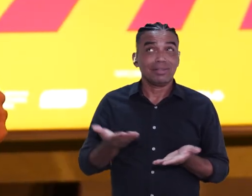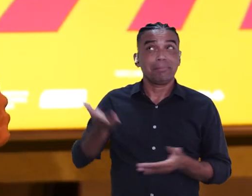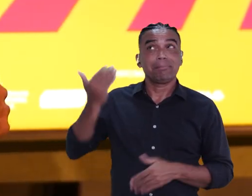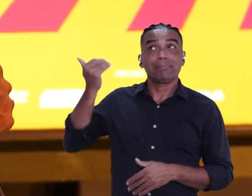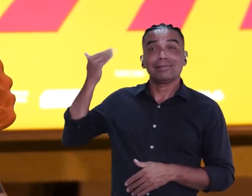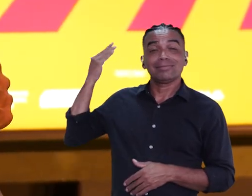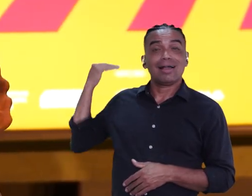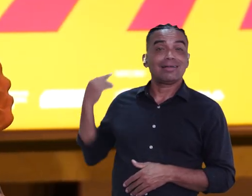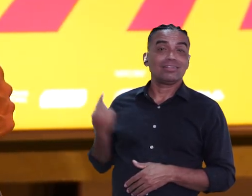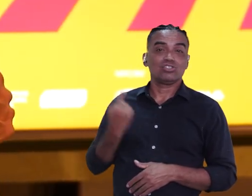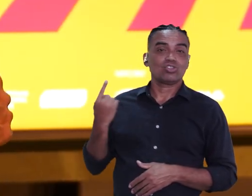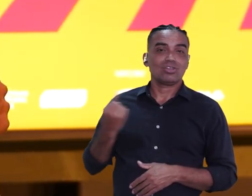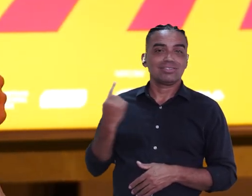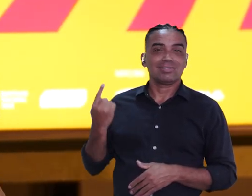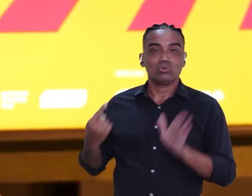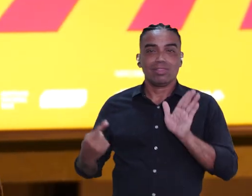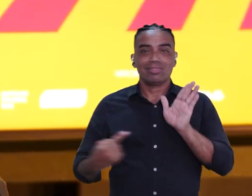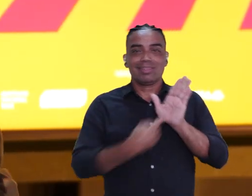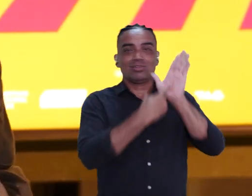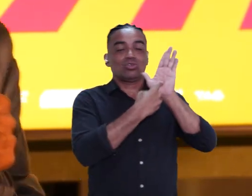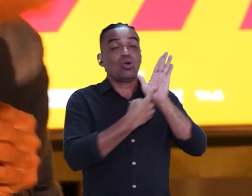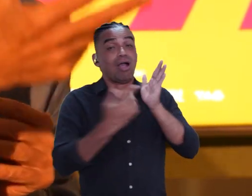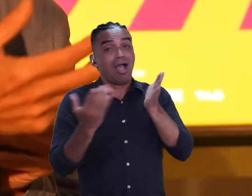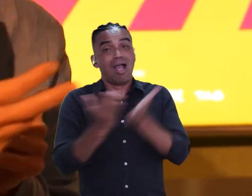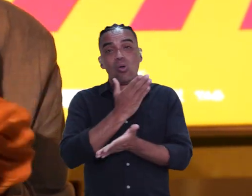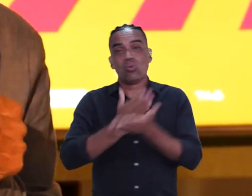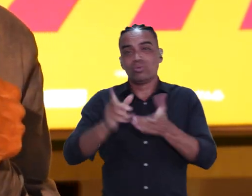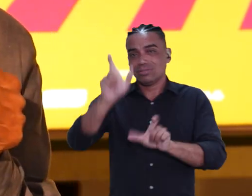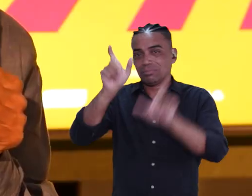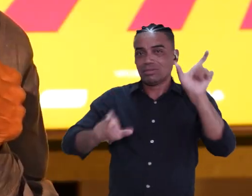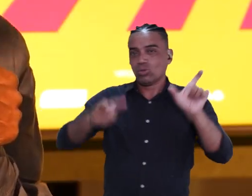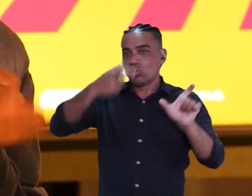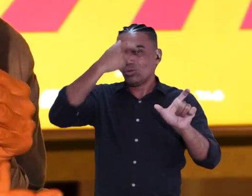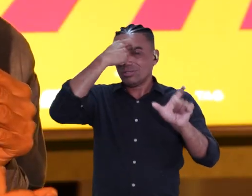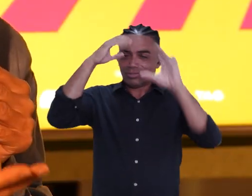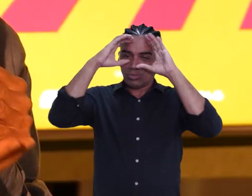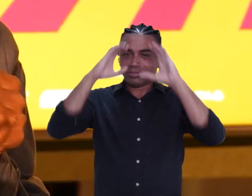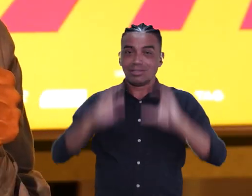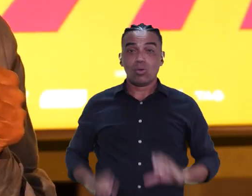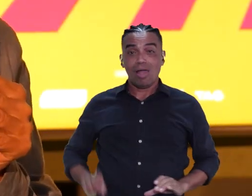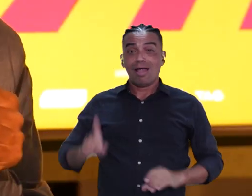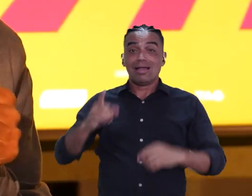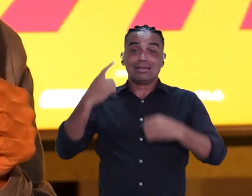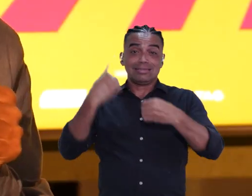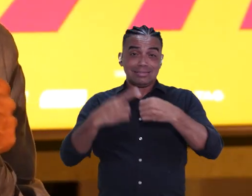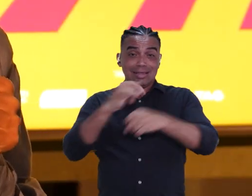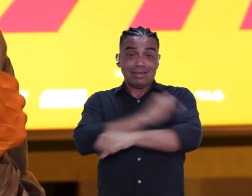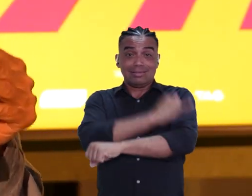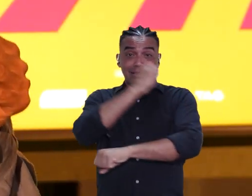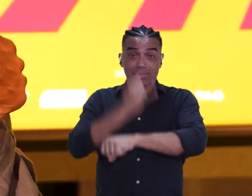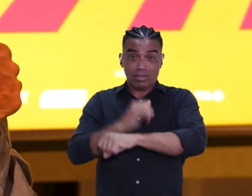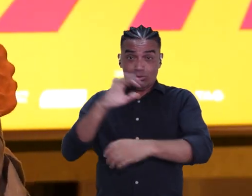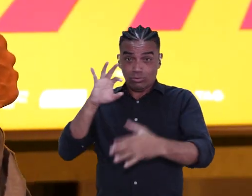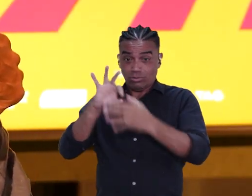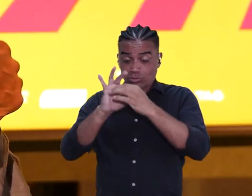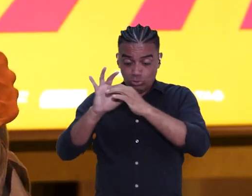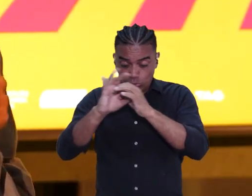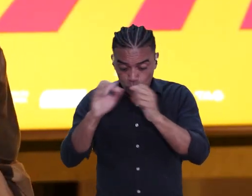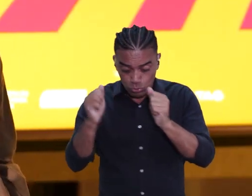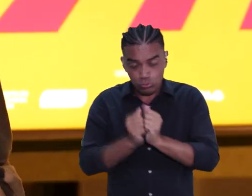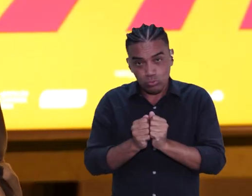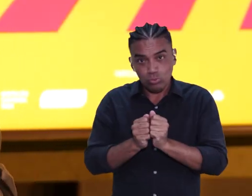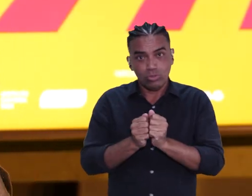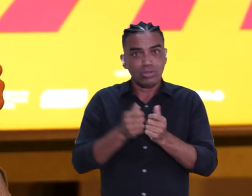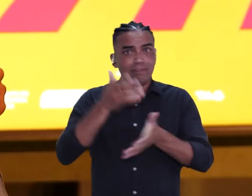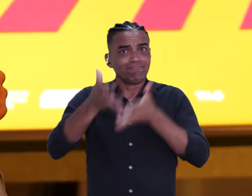tratou quase sozinho. Ele e alguns heróicos cidadãos itabiranos que também se associaram a ele, que ele